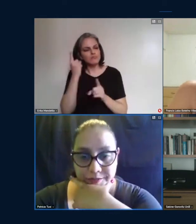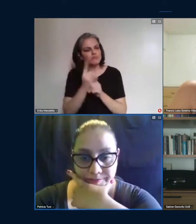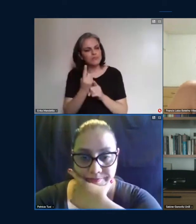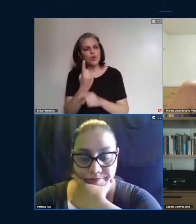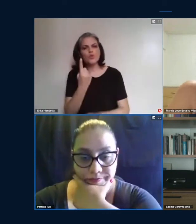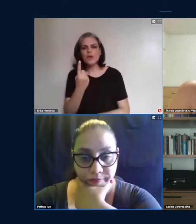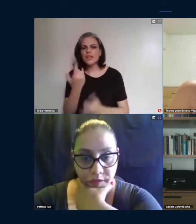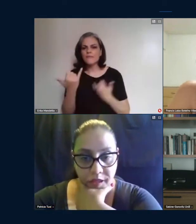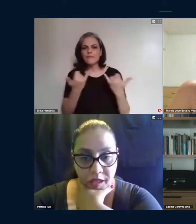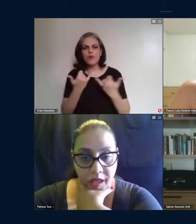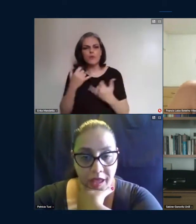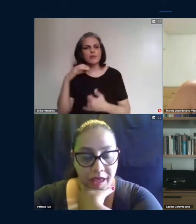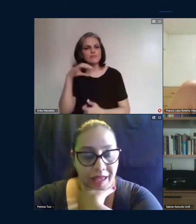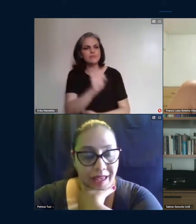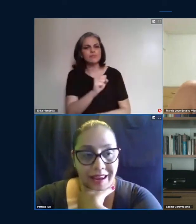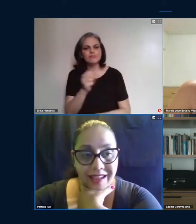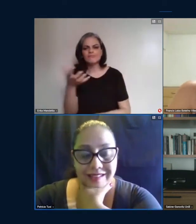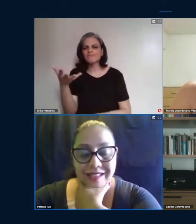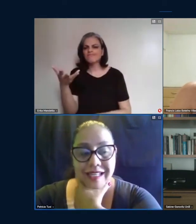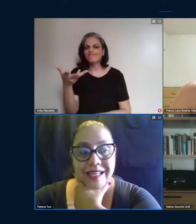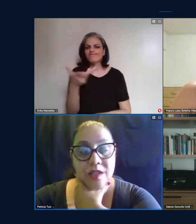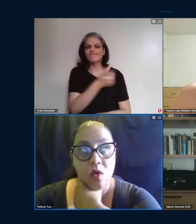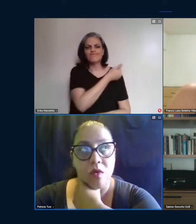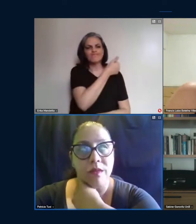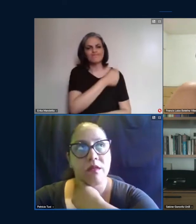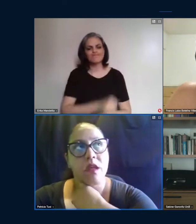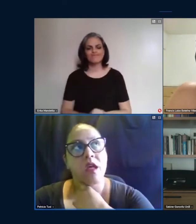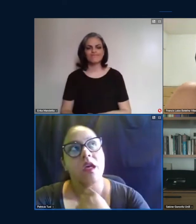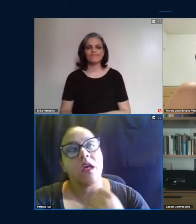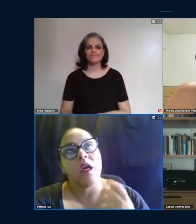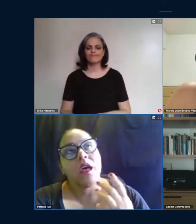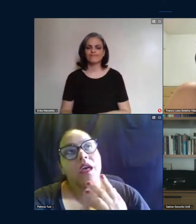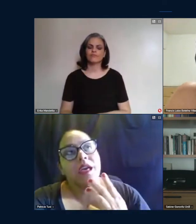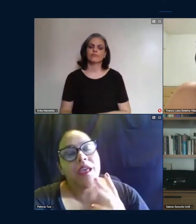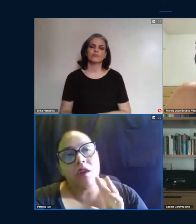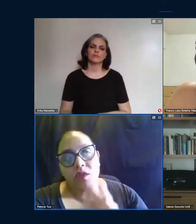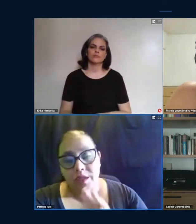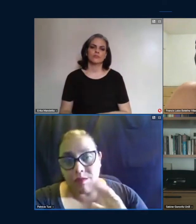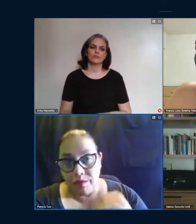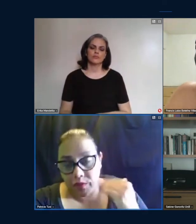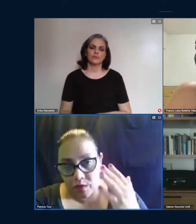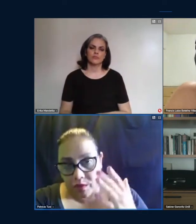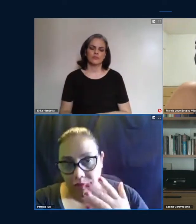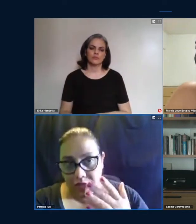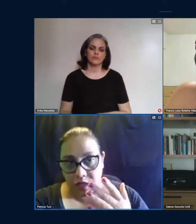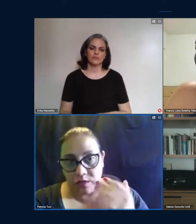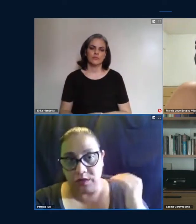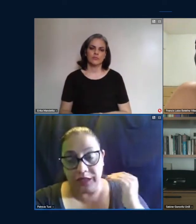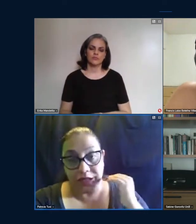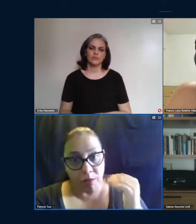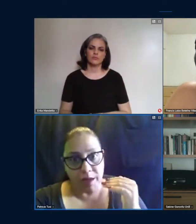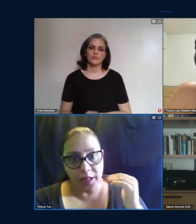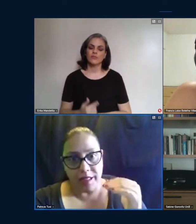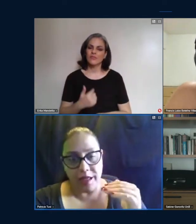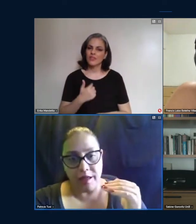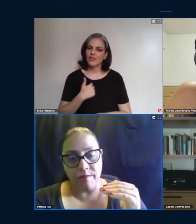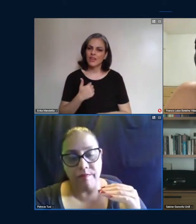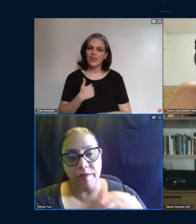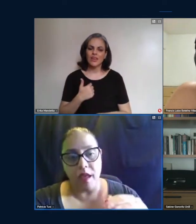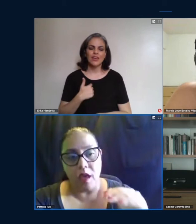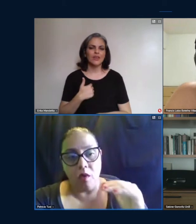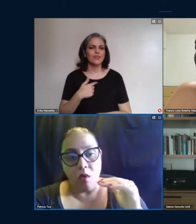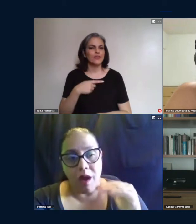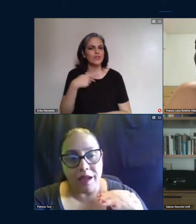fantástica, ela é assim, enorme, e eu diria para futuramente você não perder